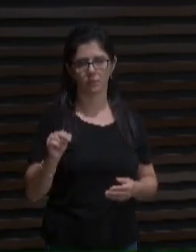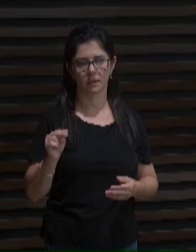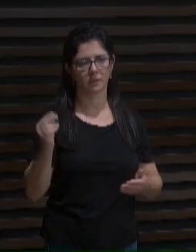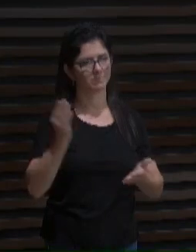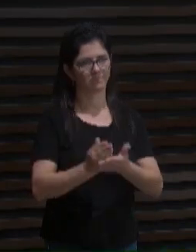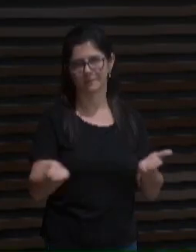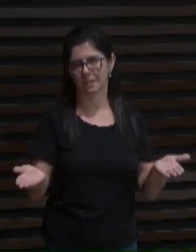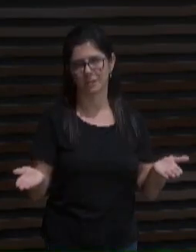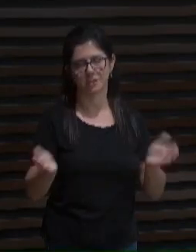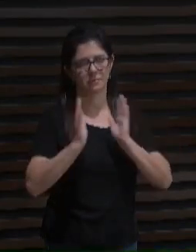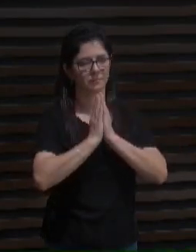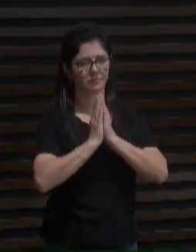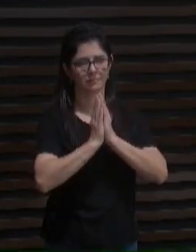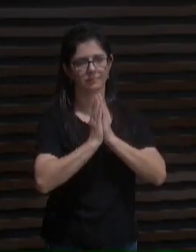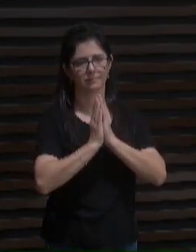de orar.